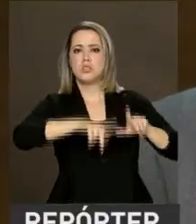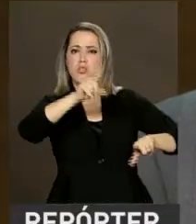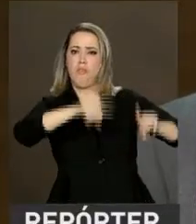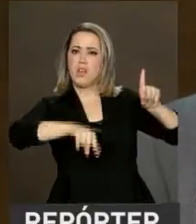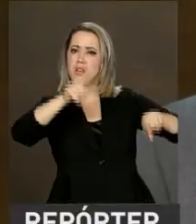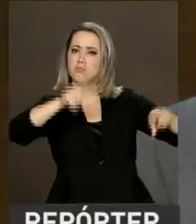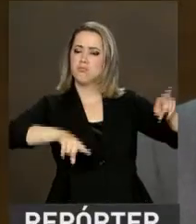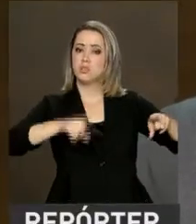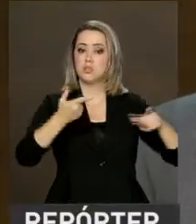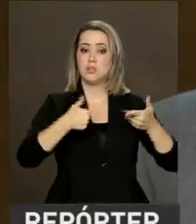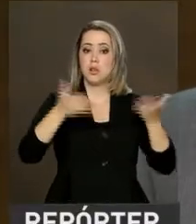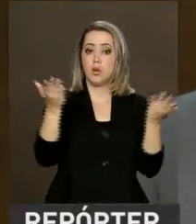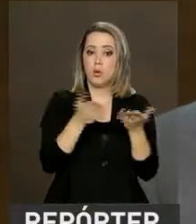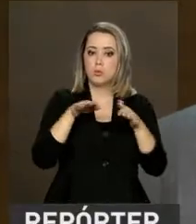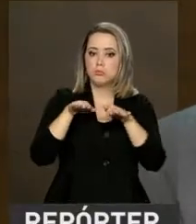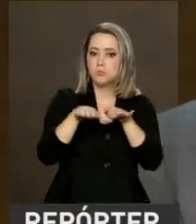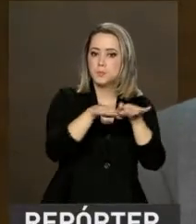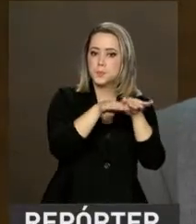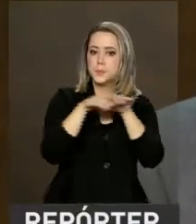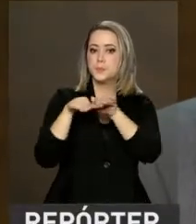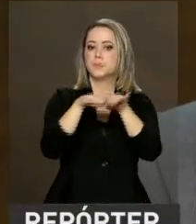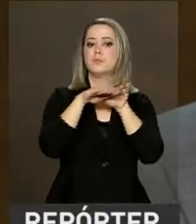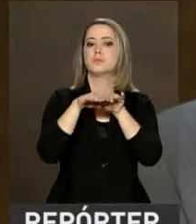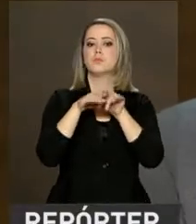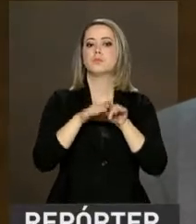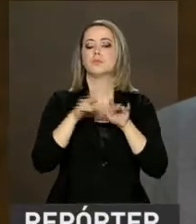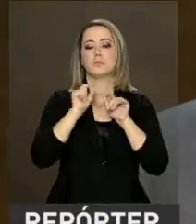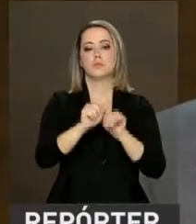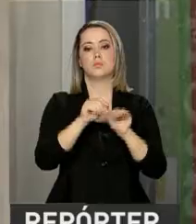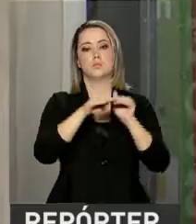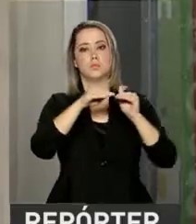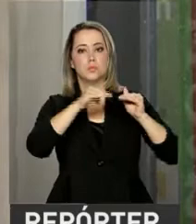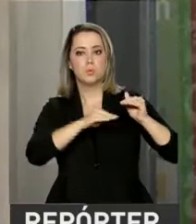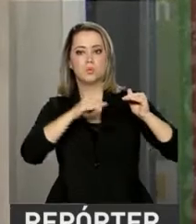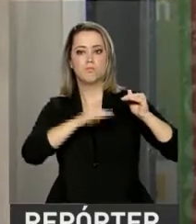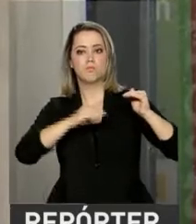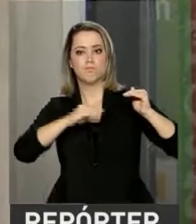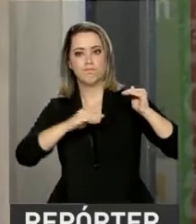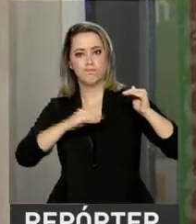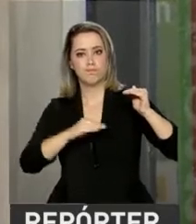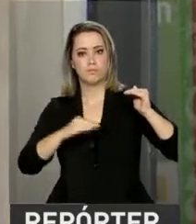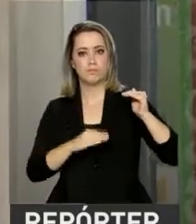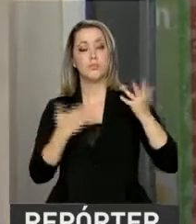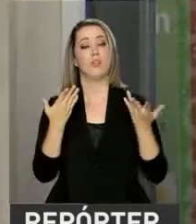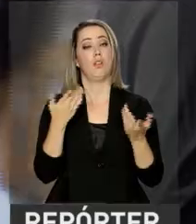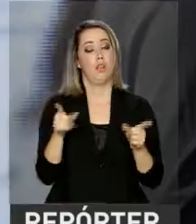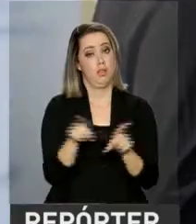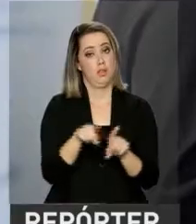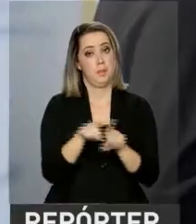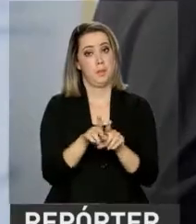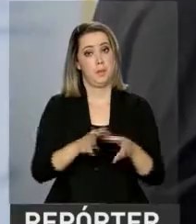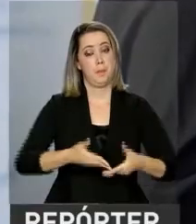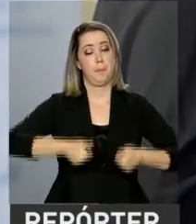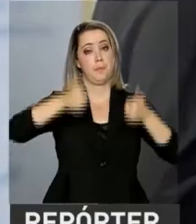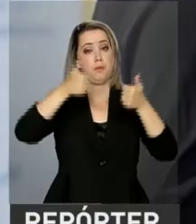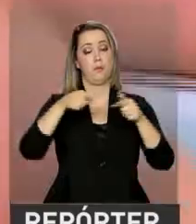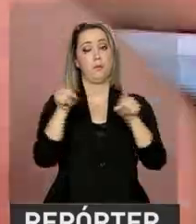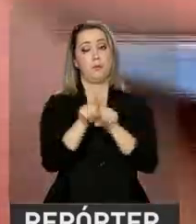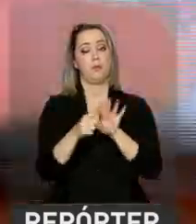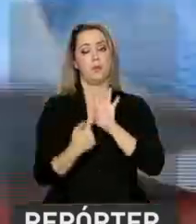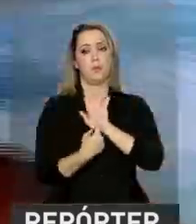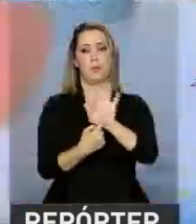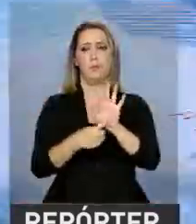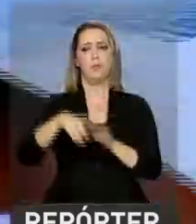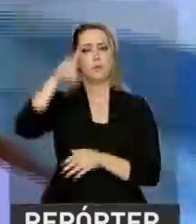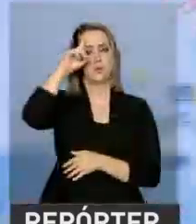conseguir manter ela de uma forma mais estável em níveis mais baixos. E a melhora dos indicadores econômicos deve refletir também no